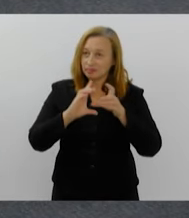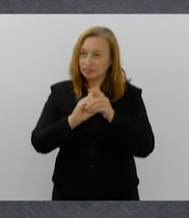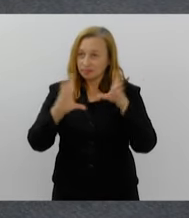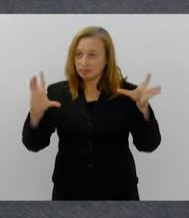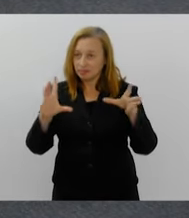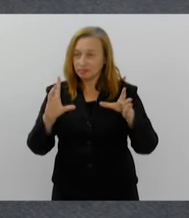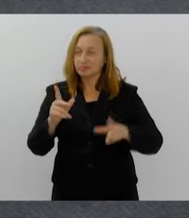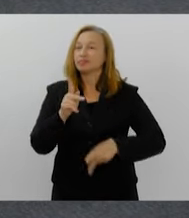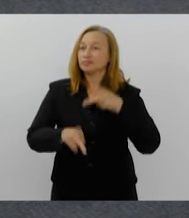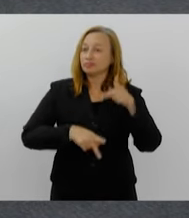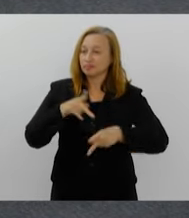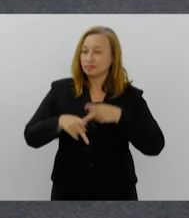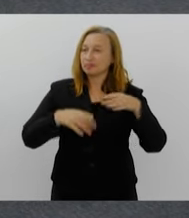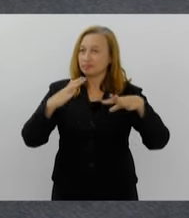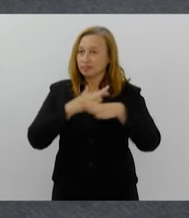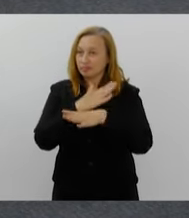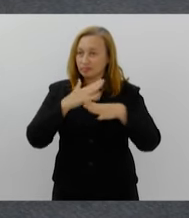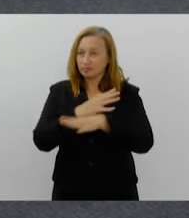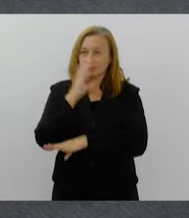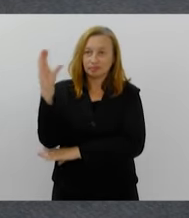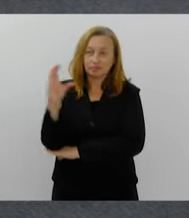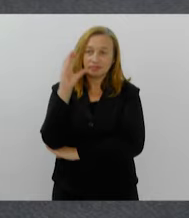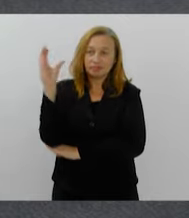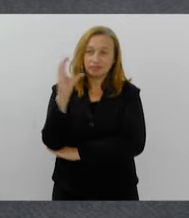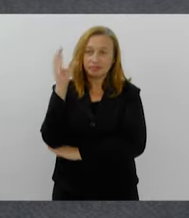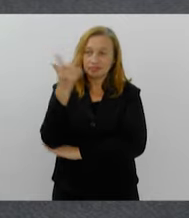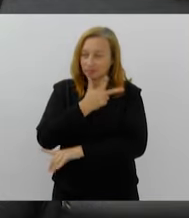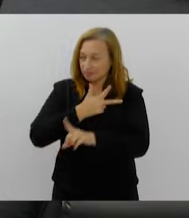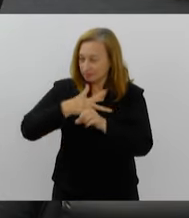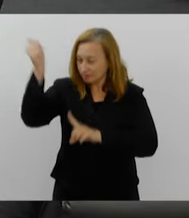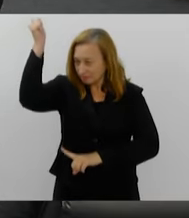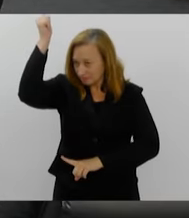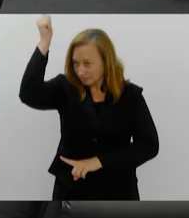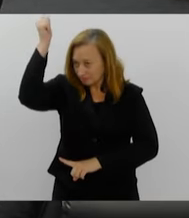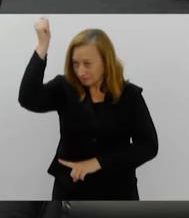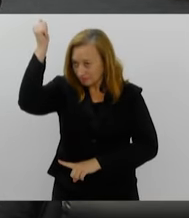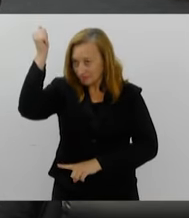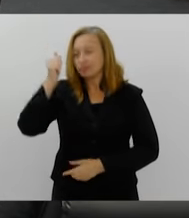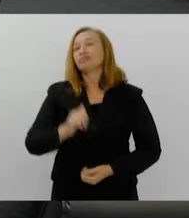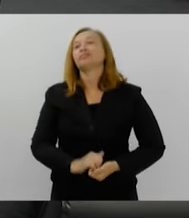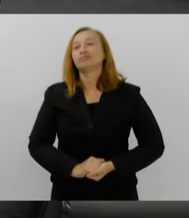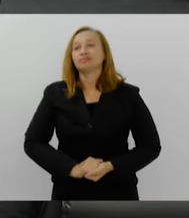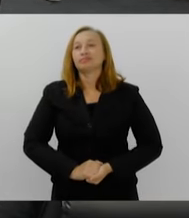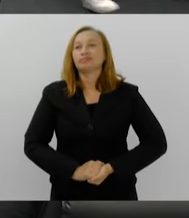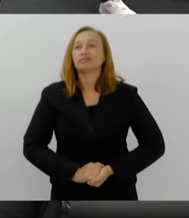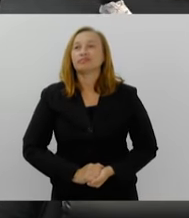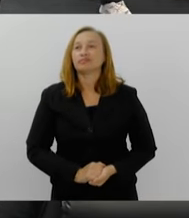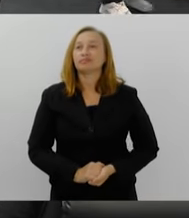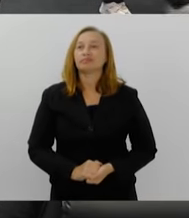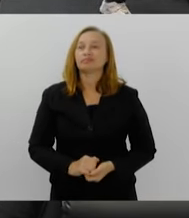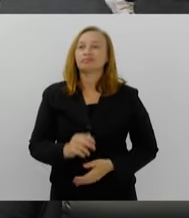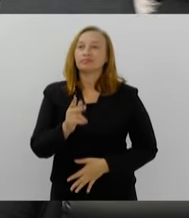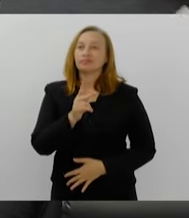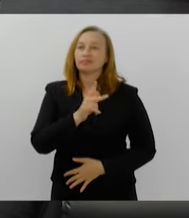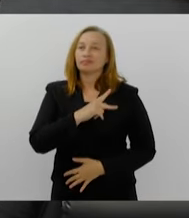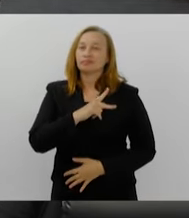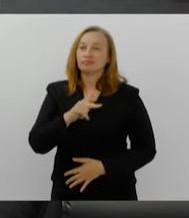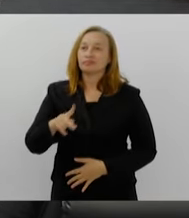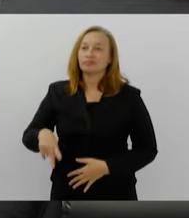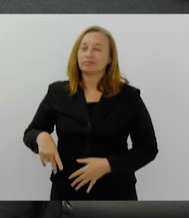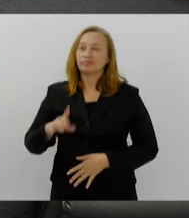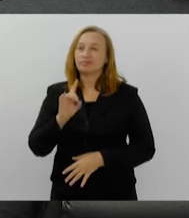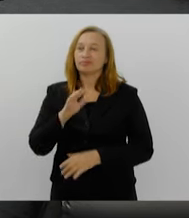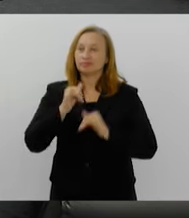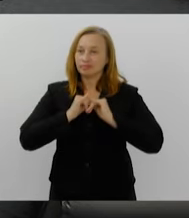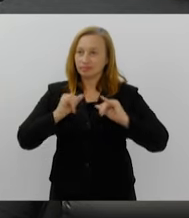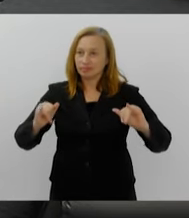e do povo da cidade de Niterói. Vitória! Anuncio! Presidente, só para poder informar a Vossa